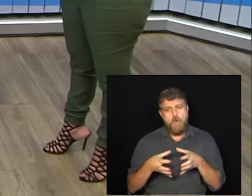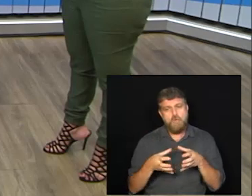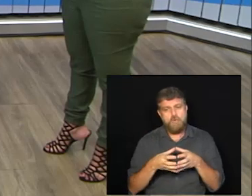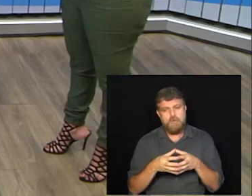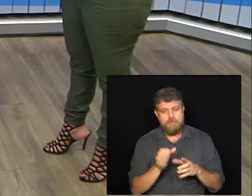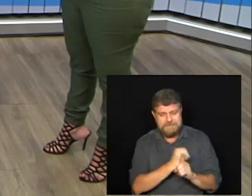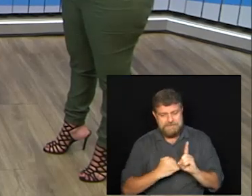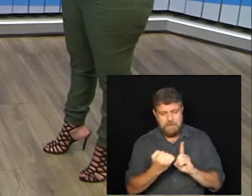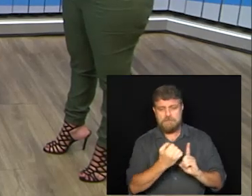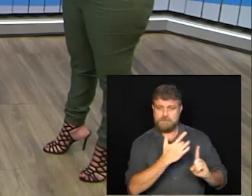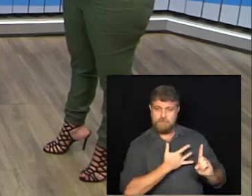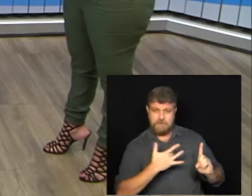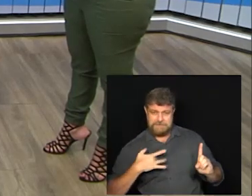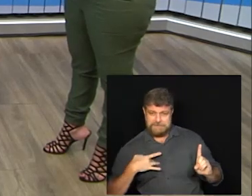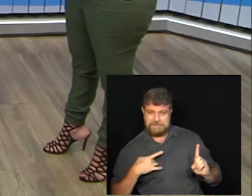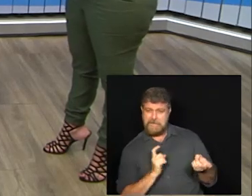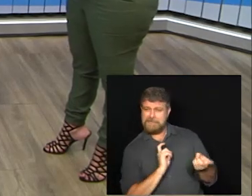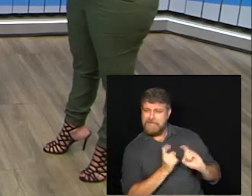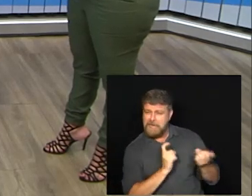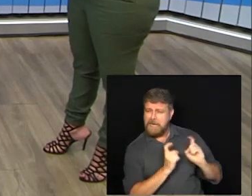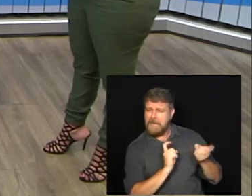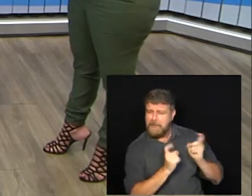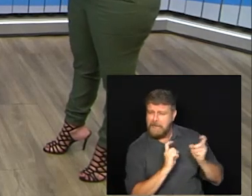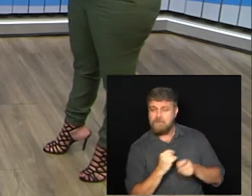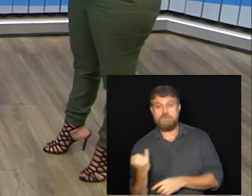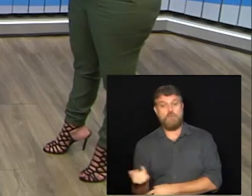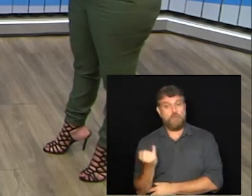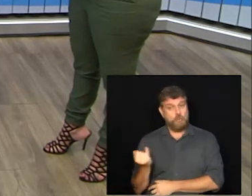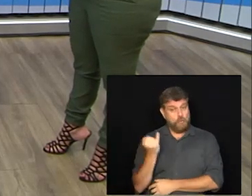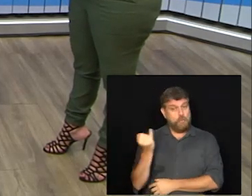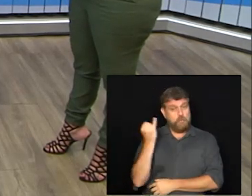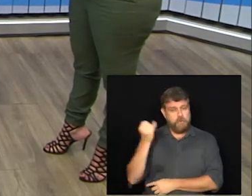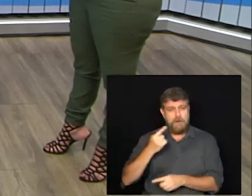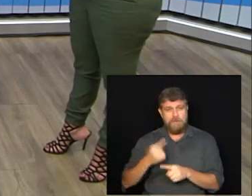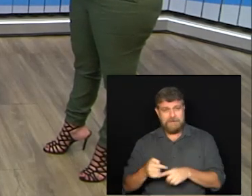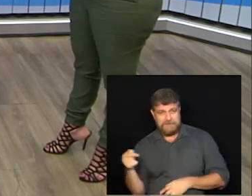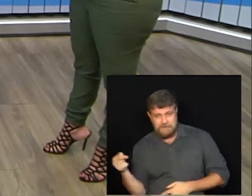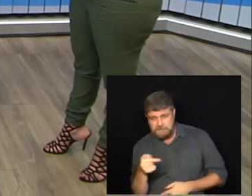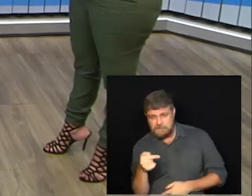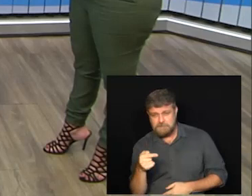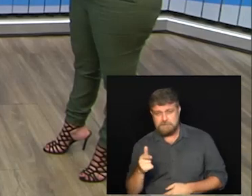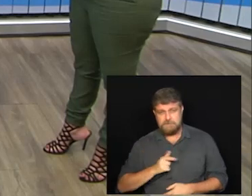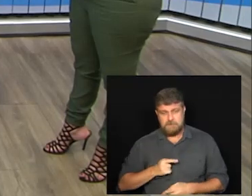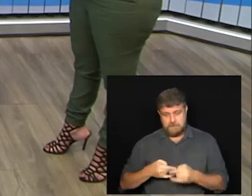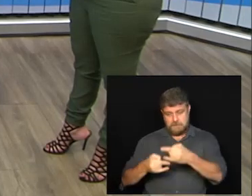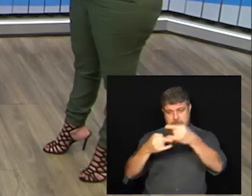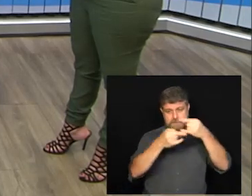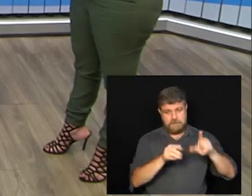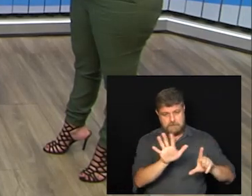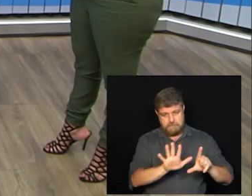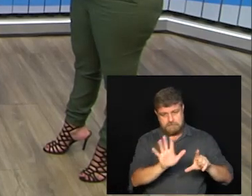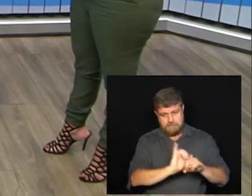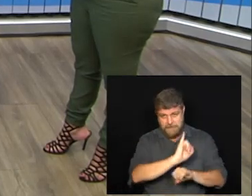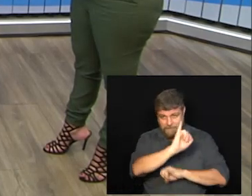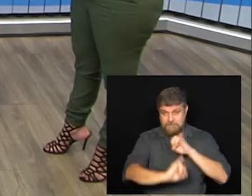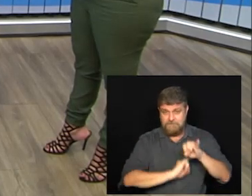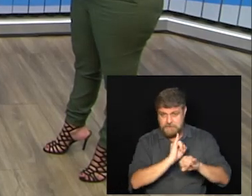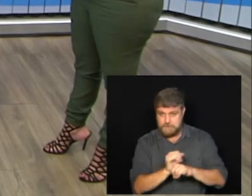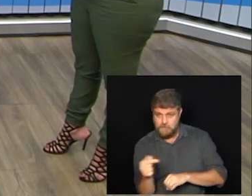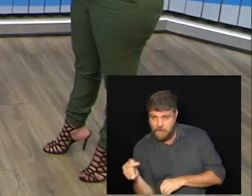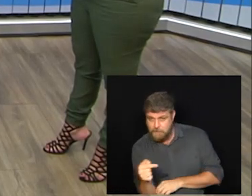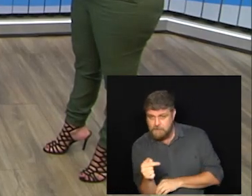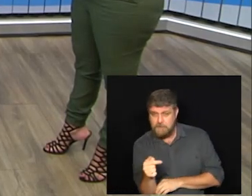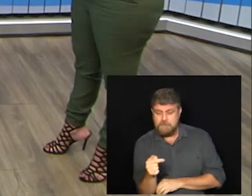Política Social e Saúde, uma reunião muito importante porque, pelo meio virtual, sistema de deliberação